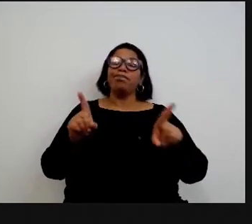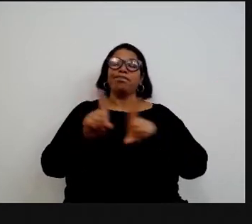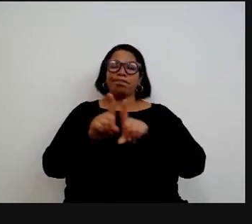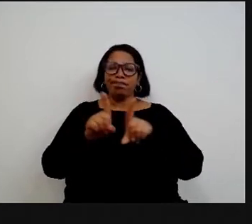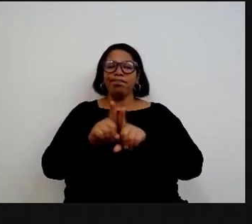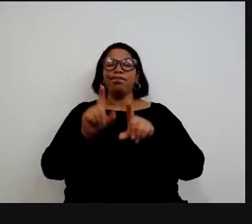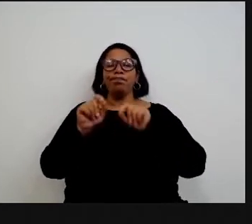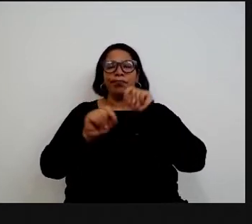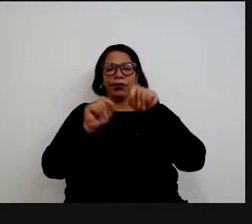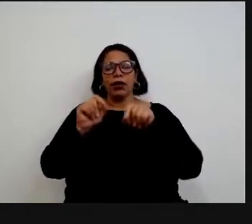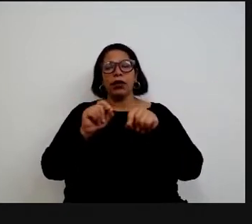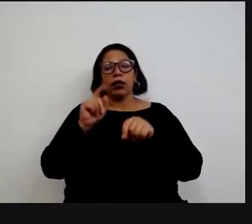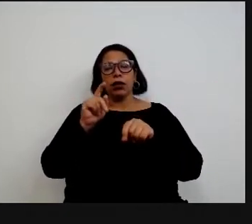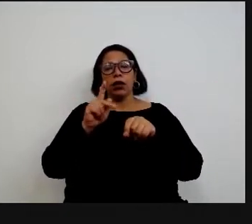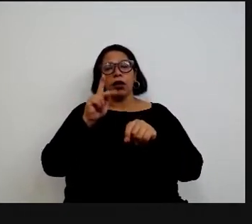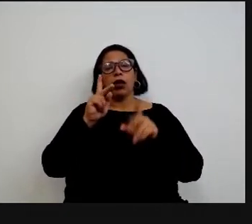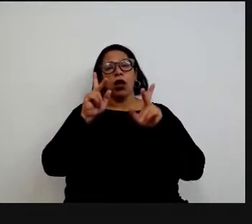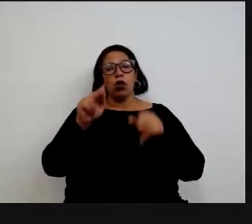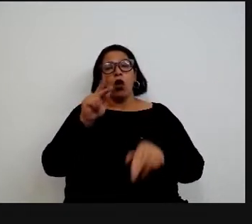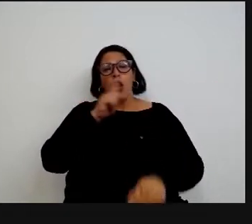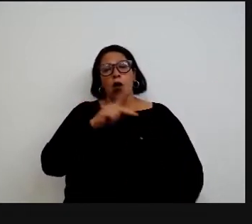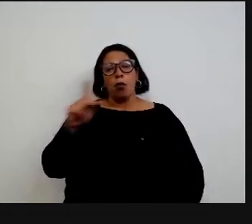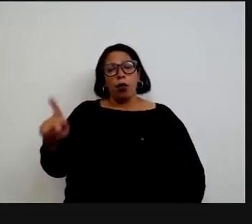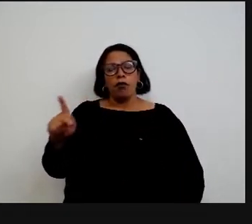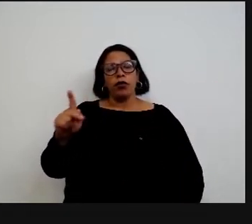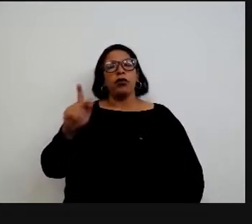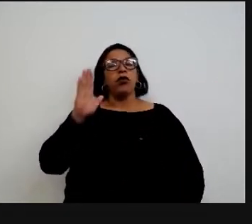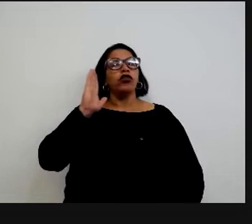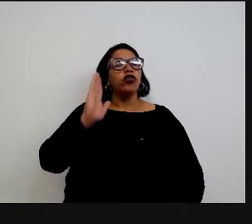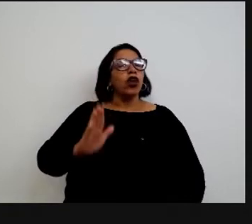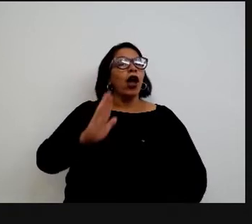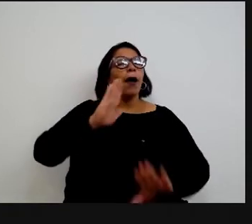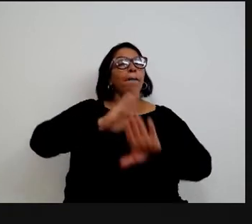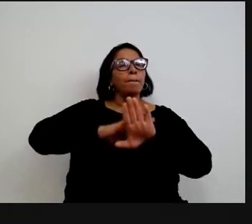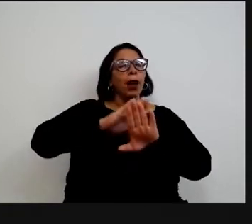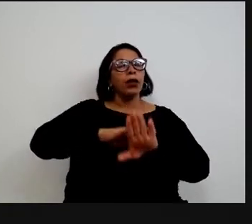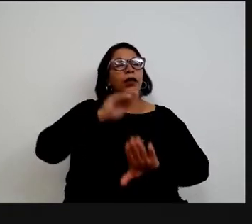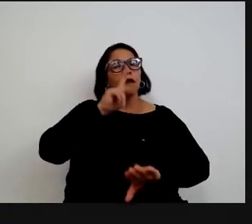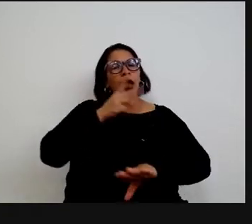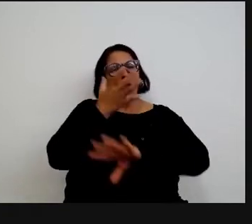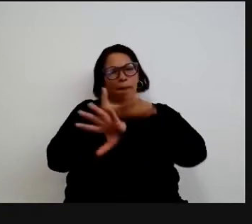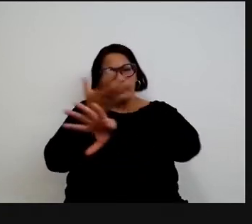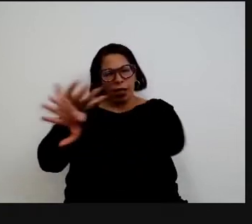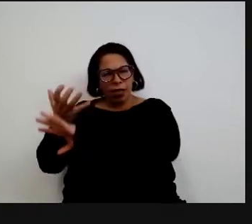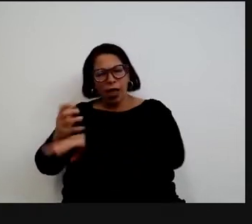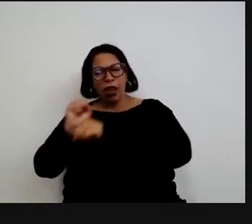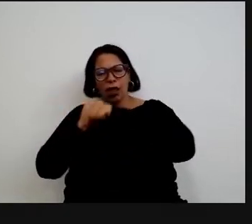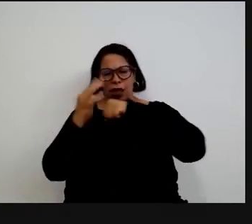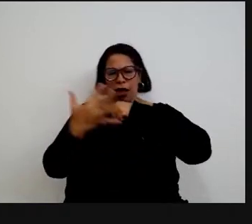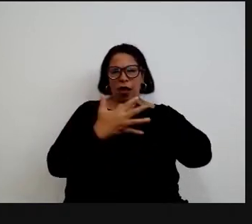abordar até como professor que mantive minhas disciplinas durante a pandemia, né?